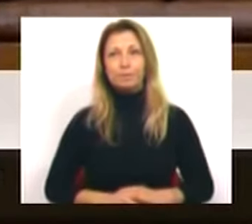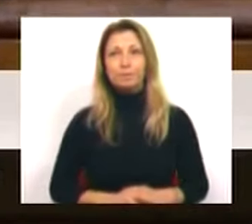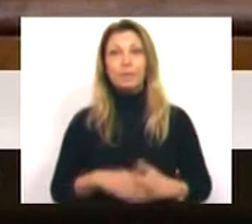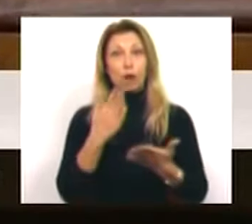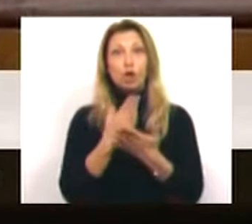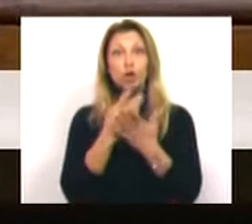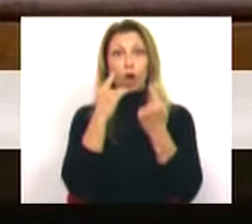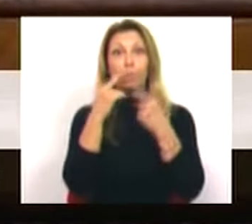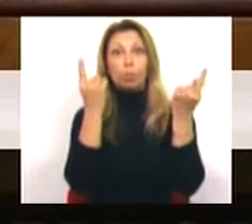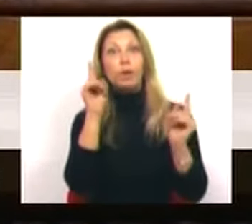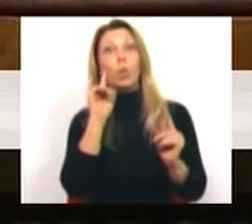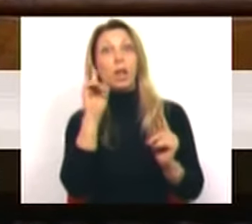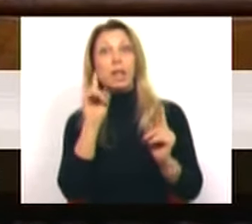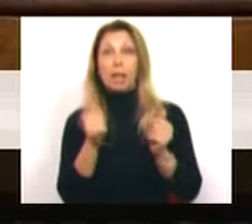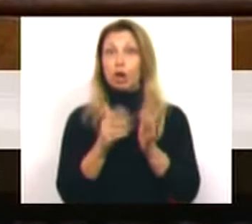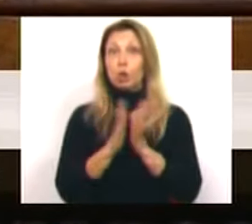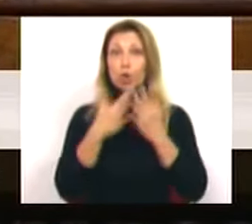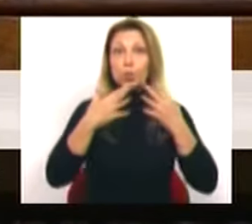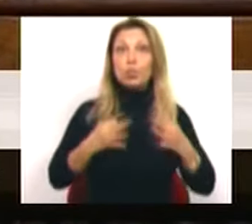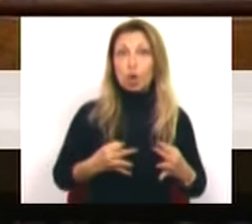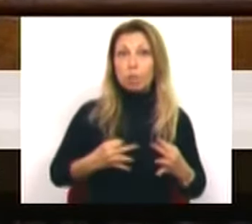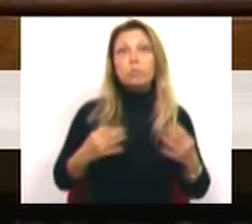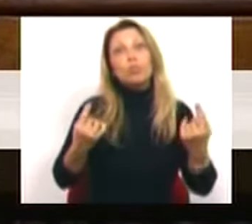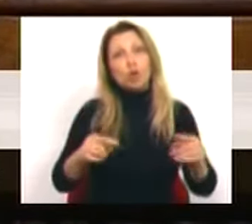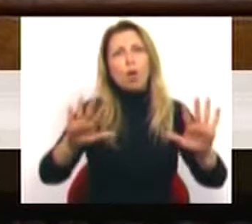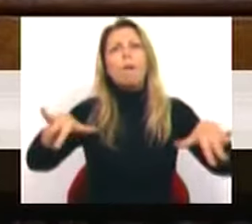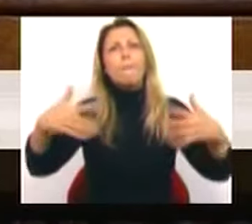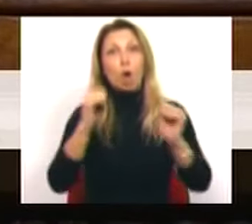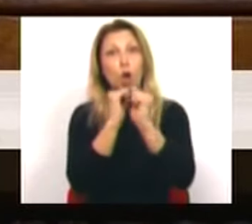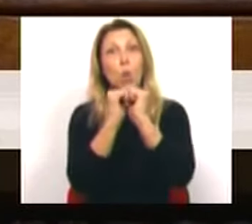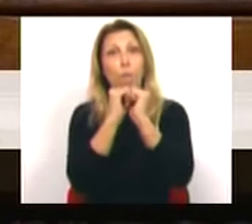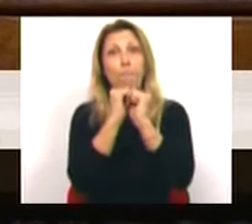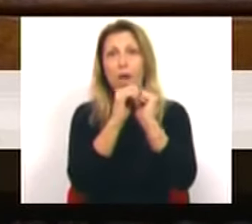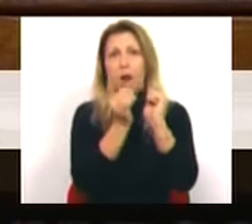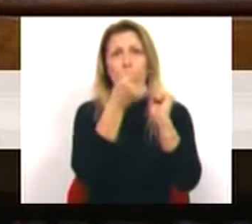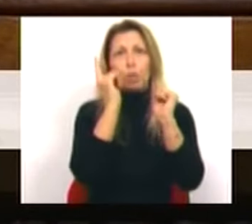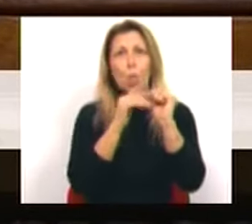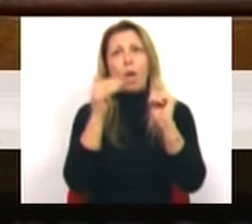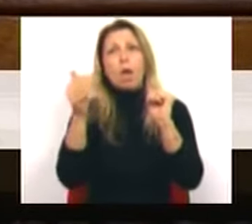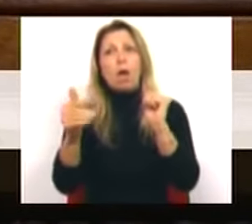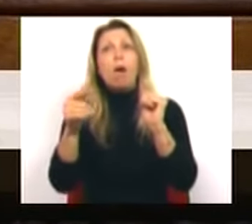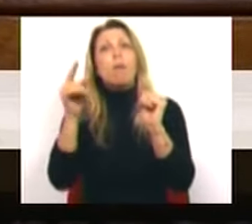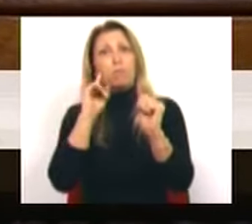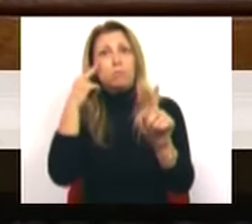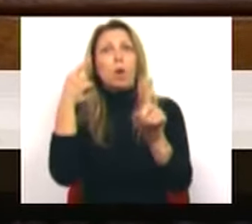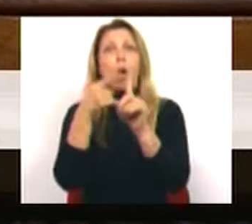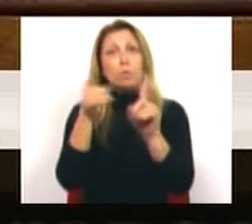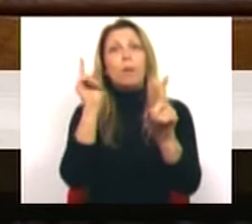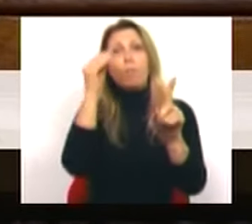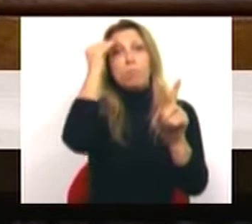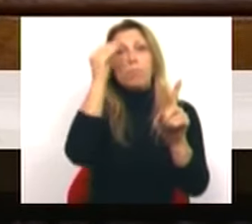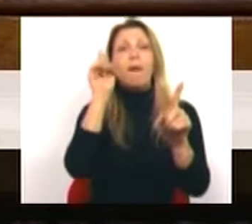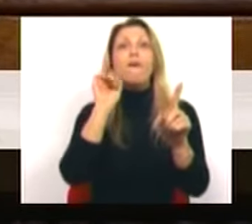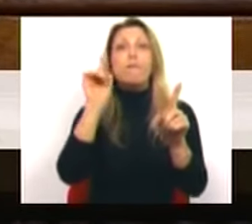A escola pública de qualidade para todos só pode existir para lá do papel e da declaração de intenções com professores valorizados em